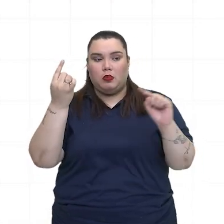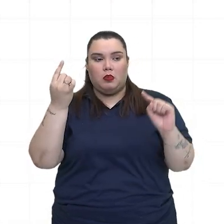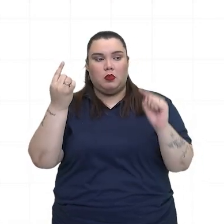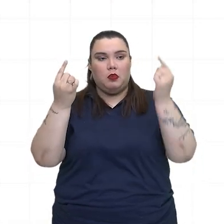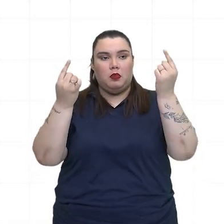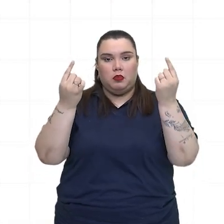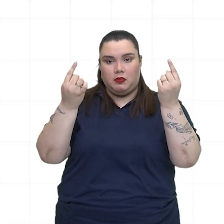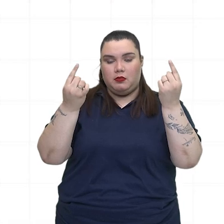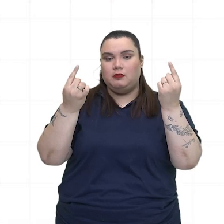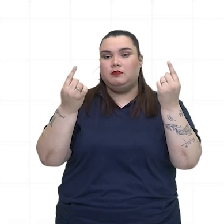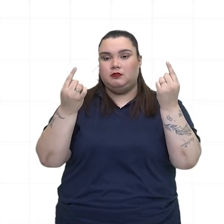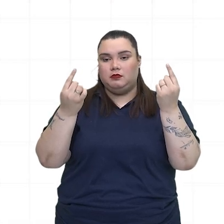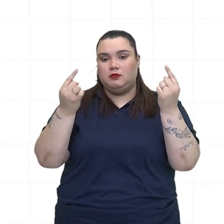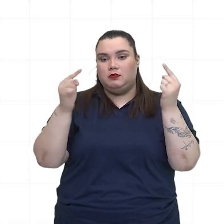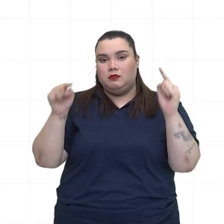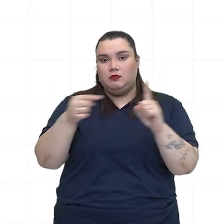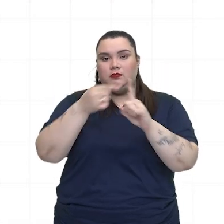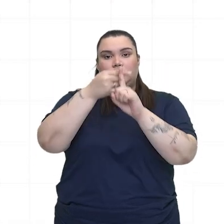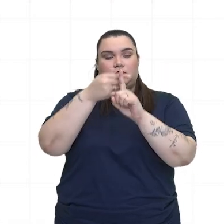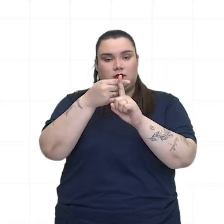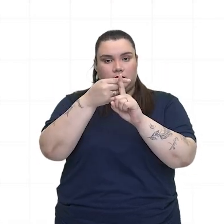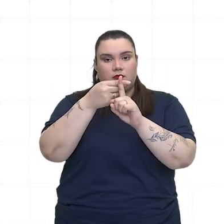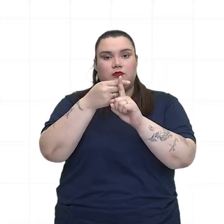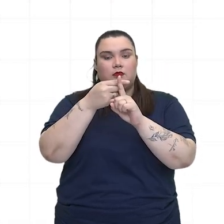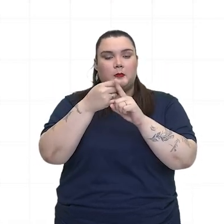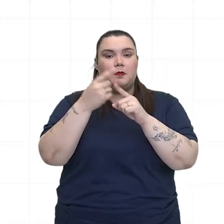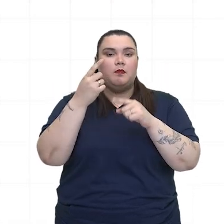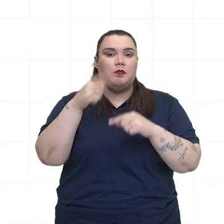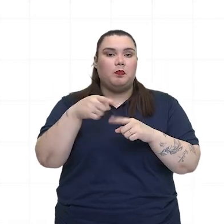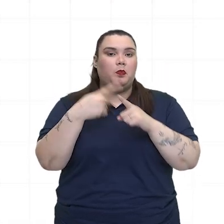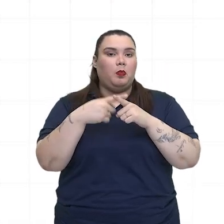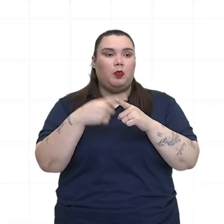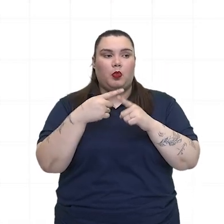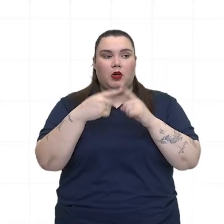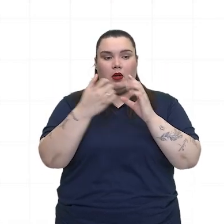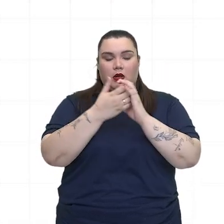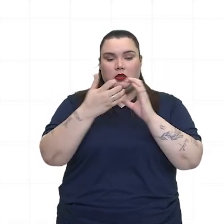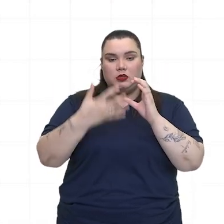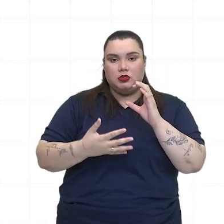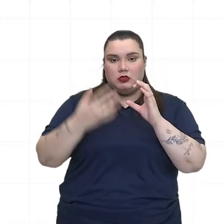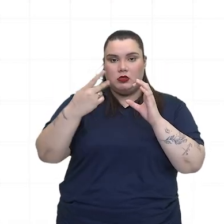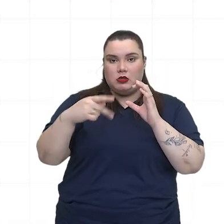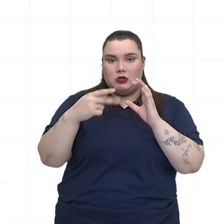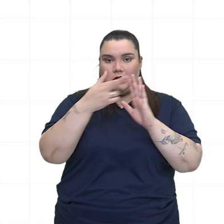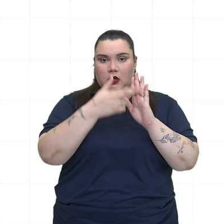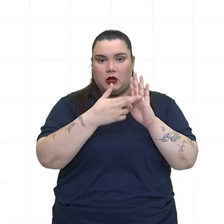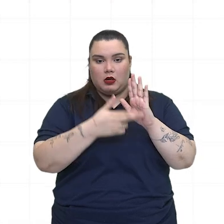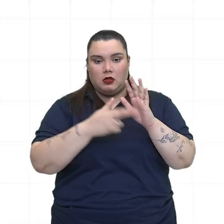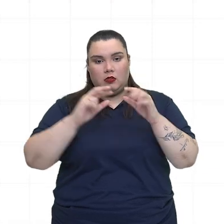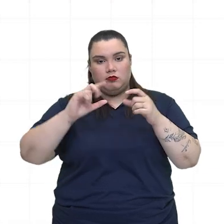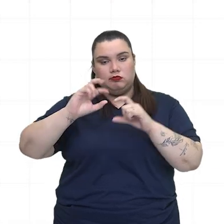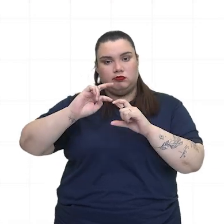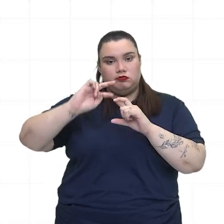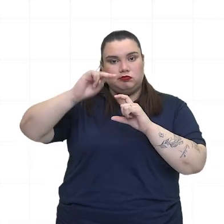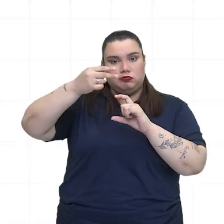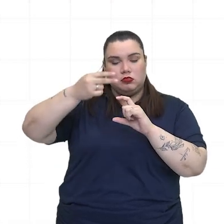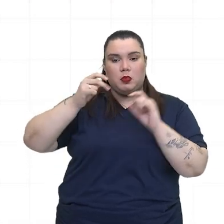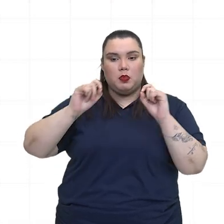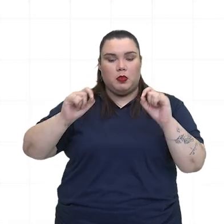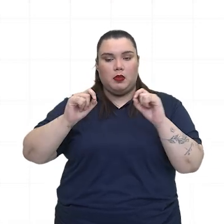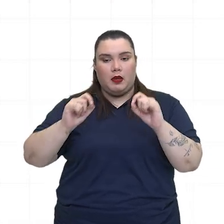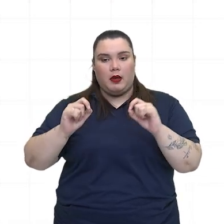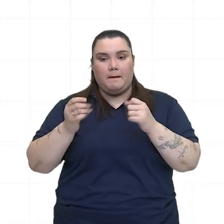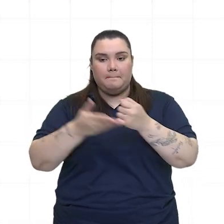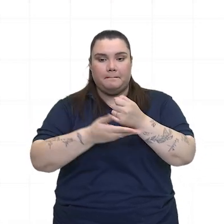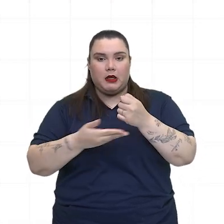1 e esse daqui também é 1. E de acordo com a primeira propriedade da potenciação, nós devemos fazer o seguinte: repetimos